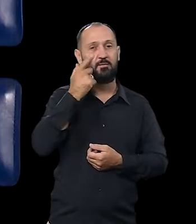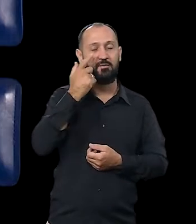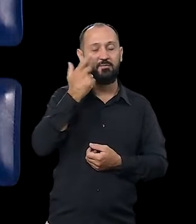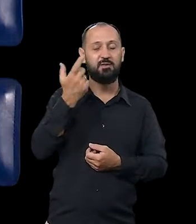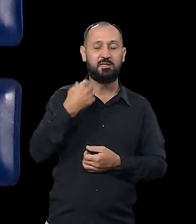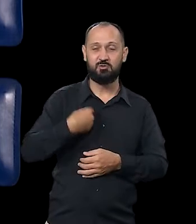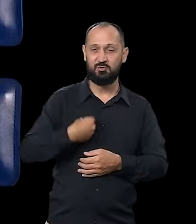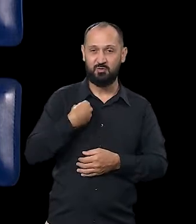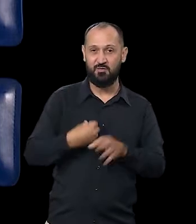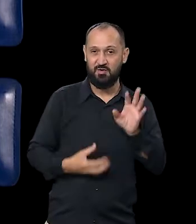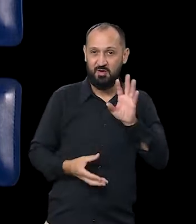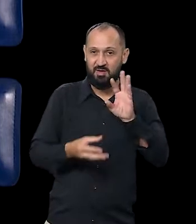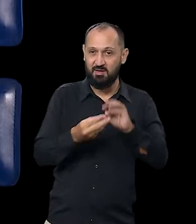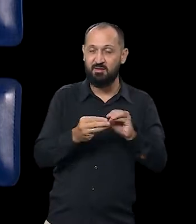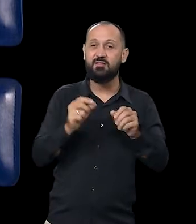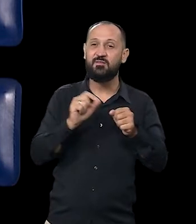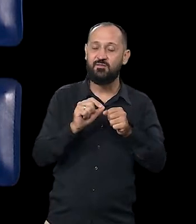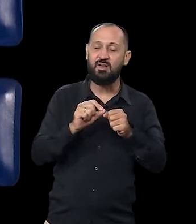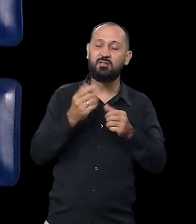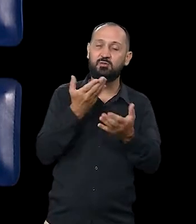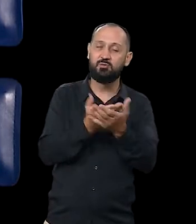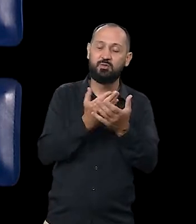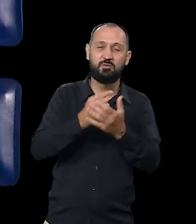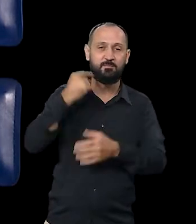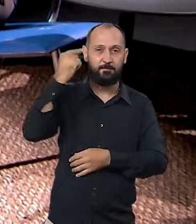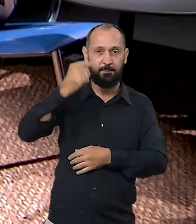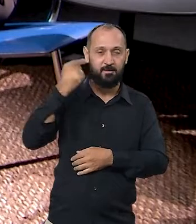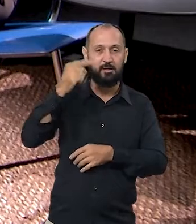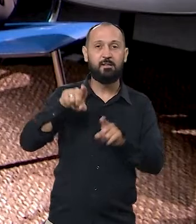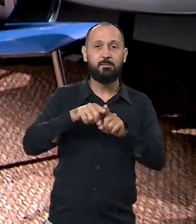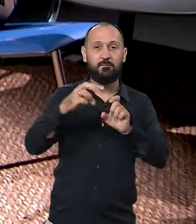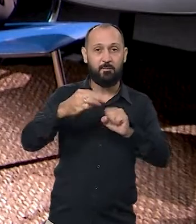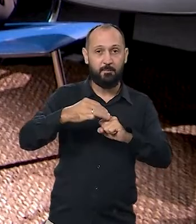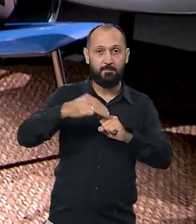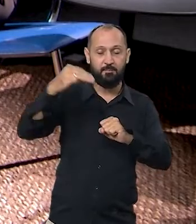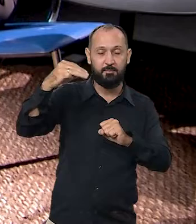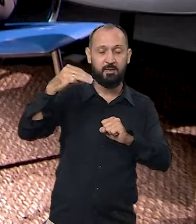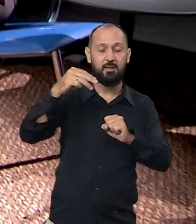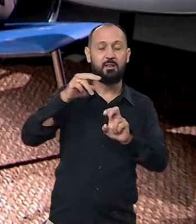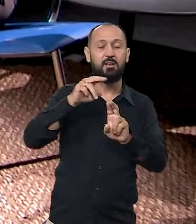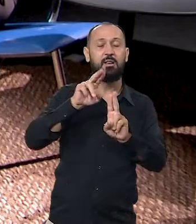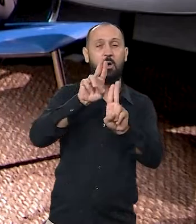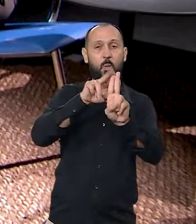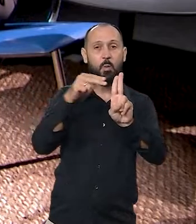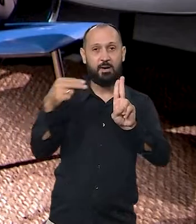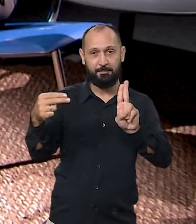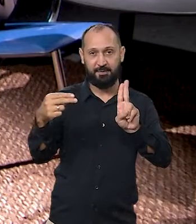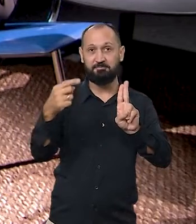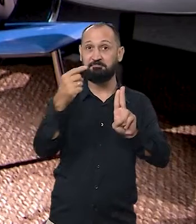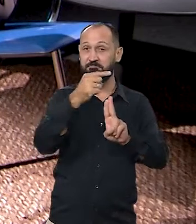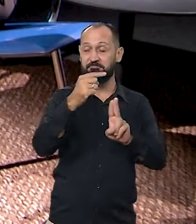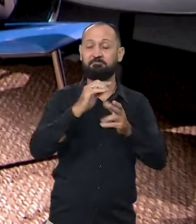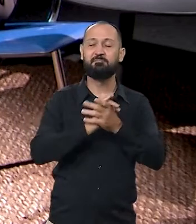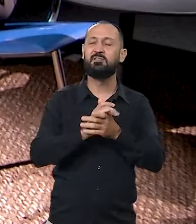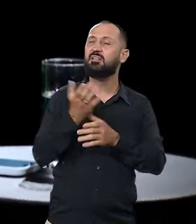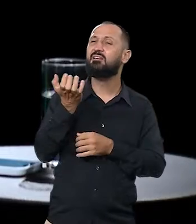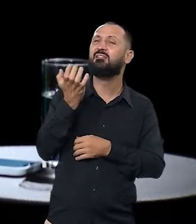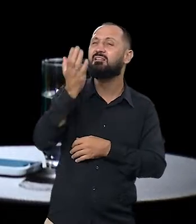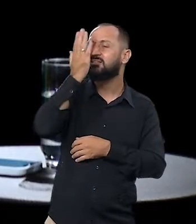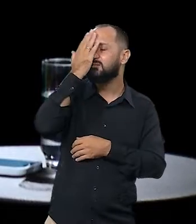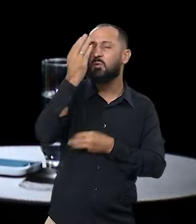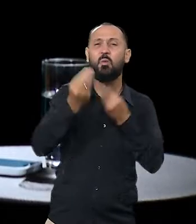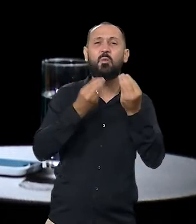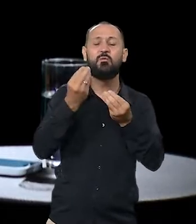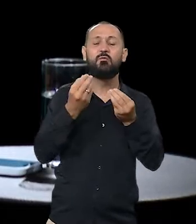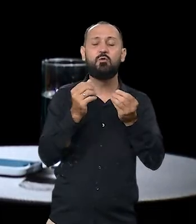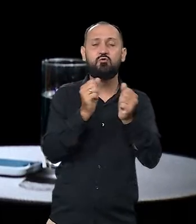vi na sua biografia que, além de ter feito Direito, você também foi mestre pela UNB, que é a Universidade de Brasília. E eu gostaria